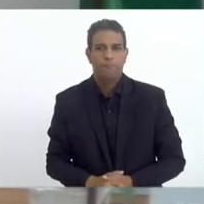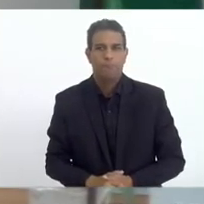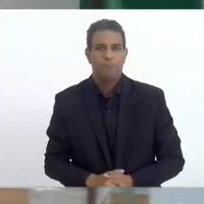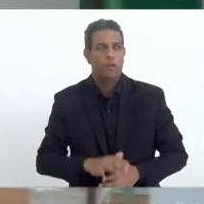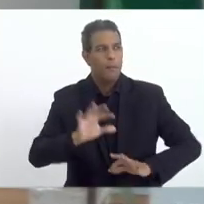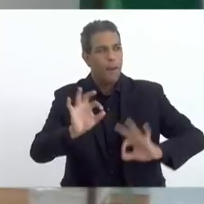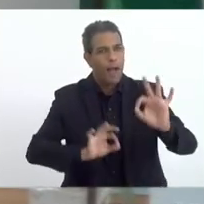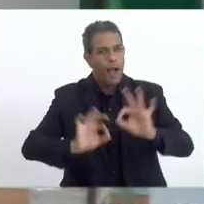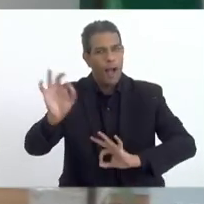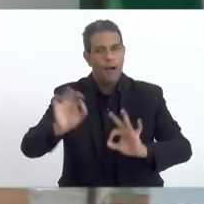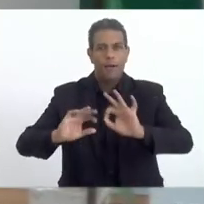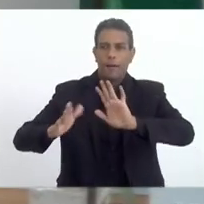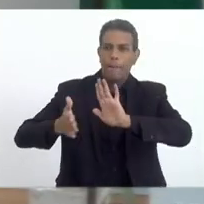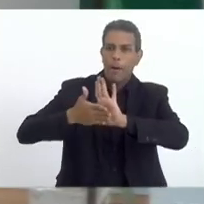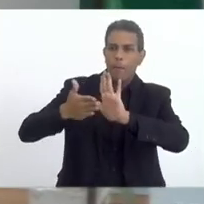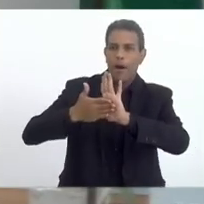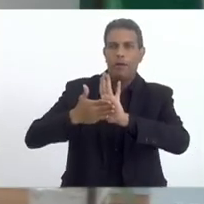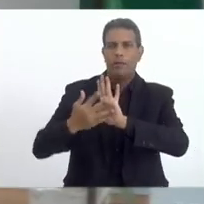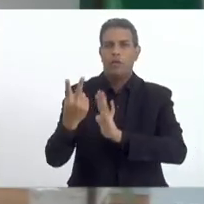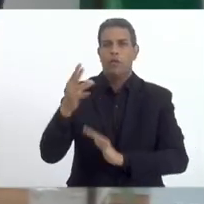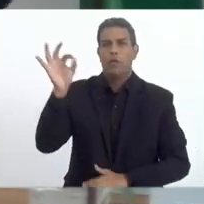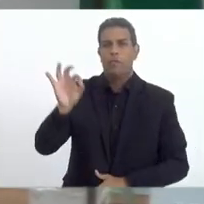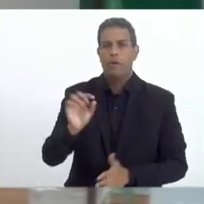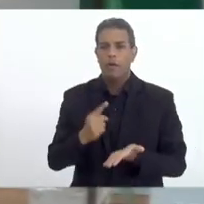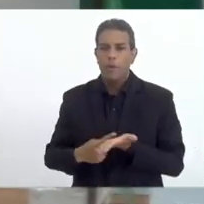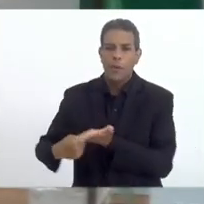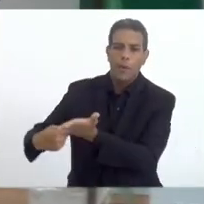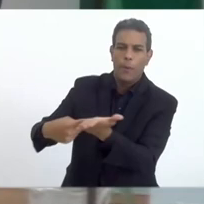plano proposto passar de 2%.